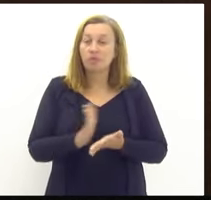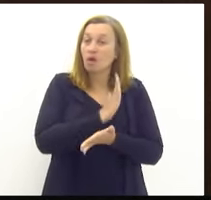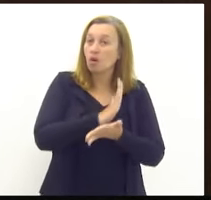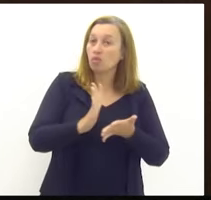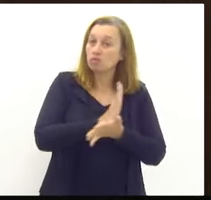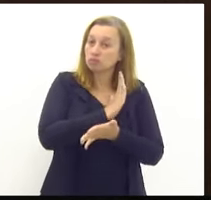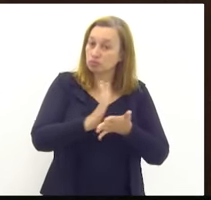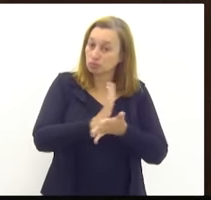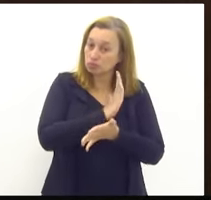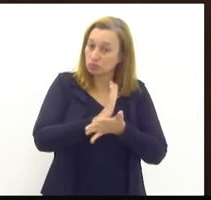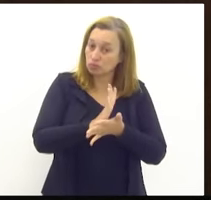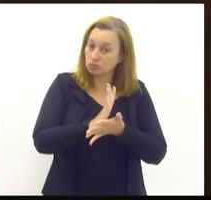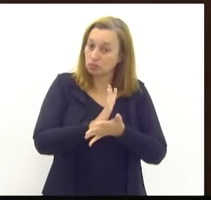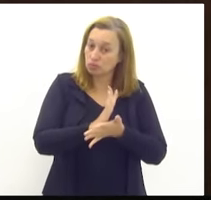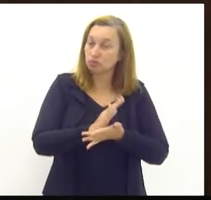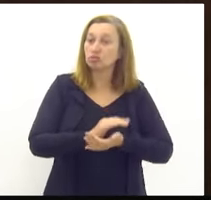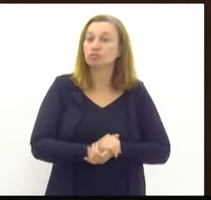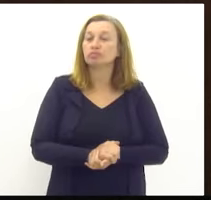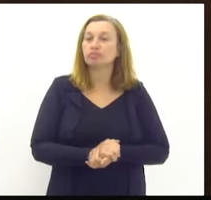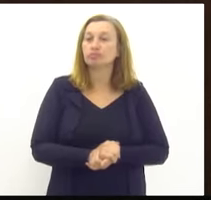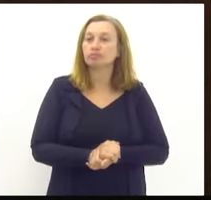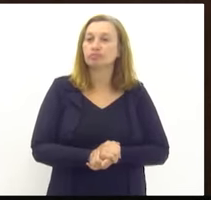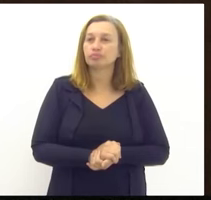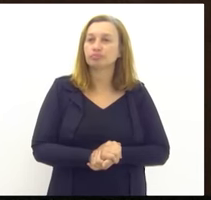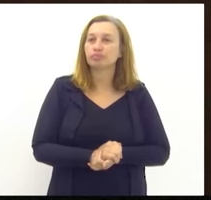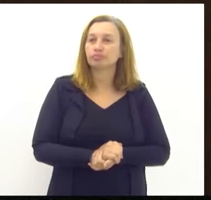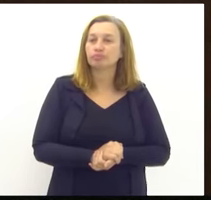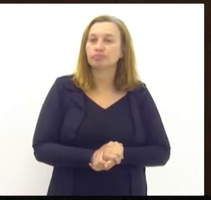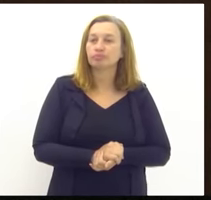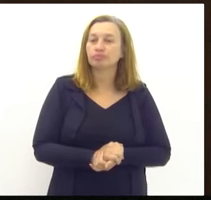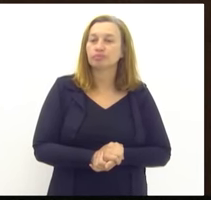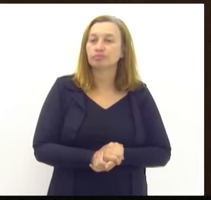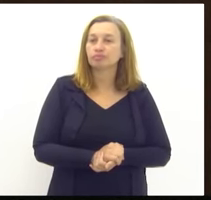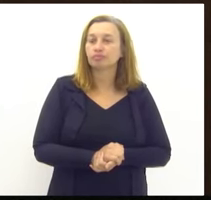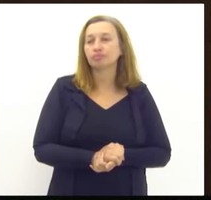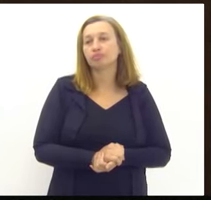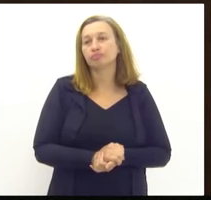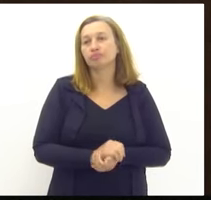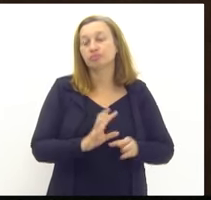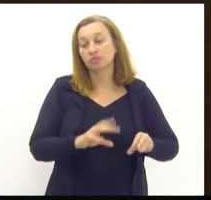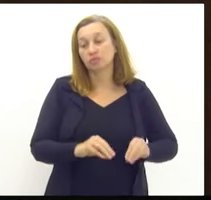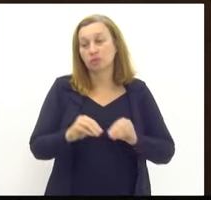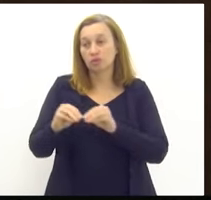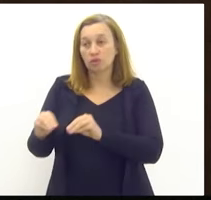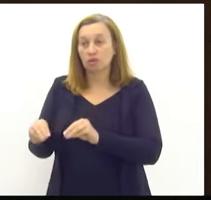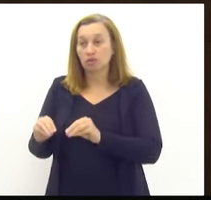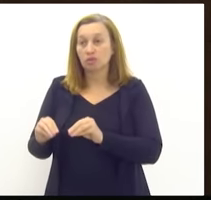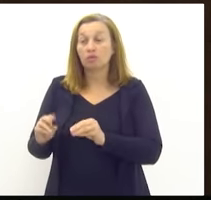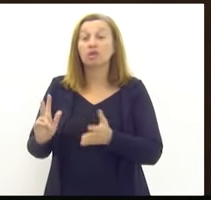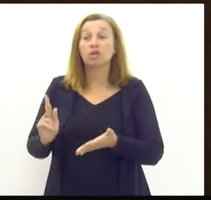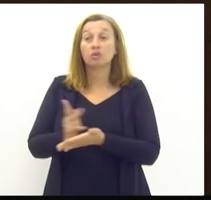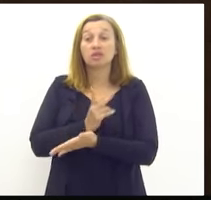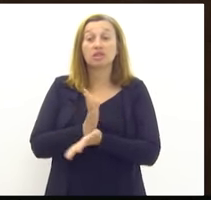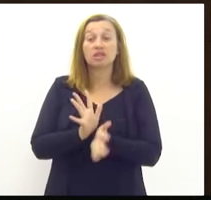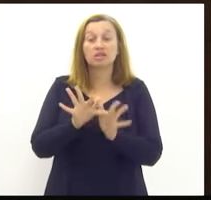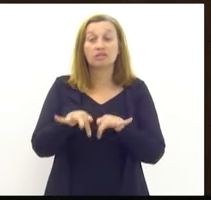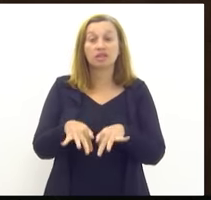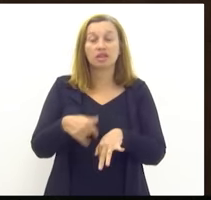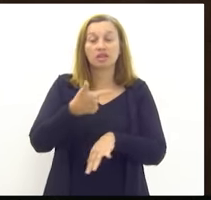desses remanejamentos Quando ocorrerem fecha as contas de